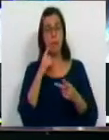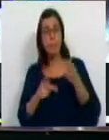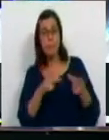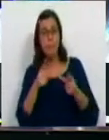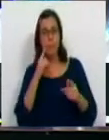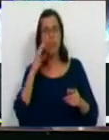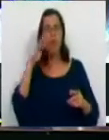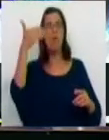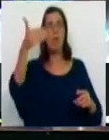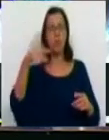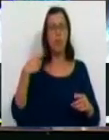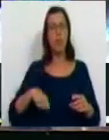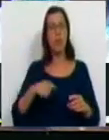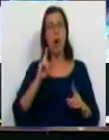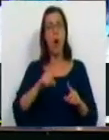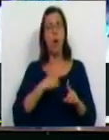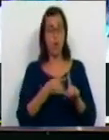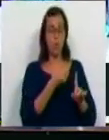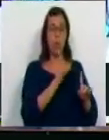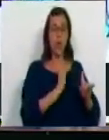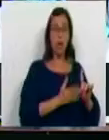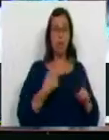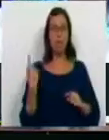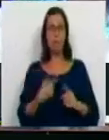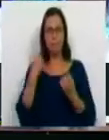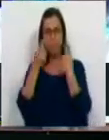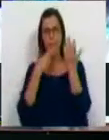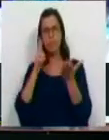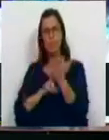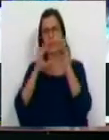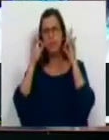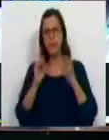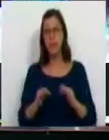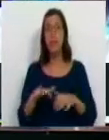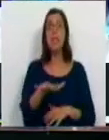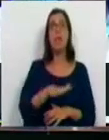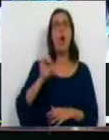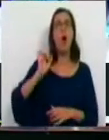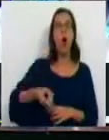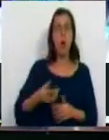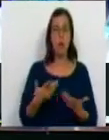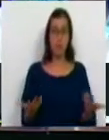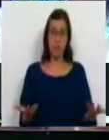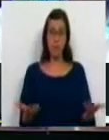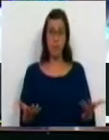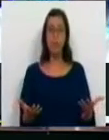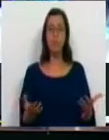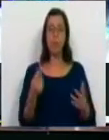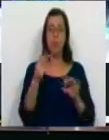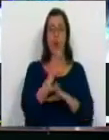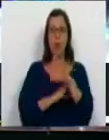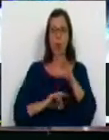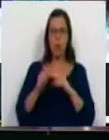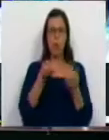futura presidência e do que foi alcançado em 2015, cabe-nos pensar seriamente e profundamente sobre o cenário que temos diante de nós. Uma União